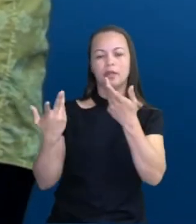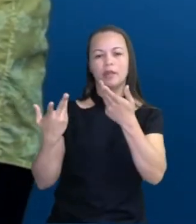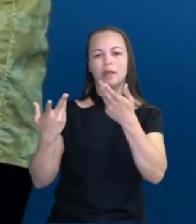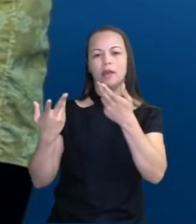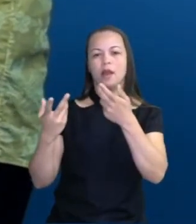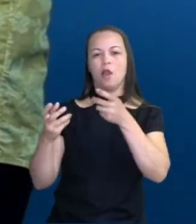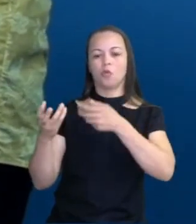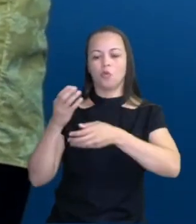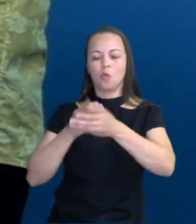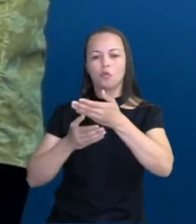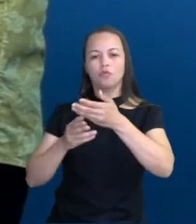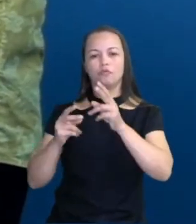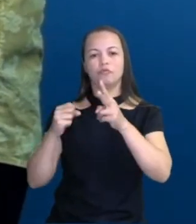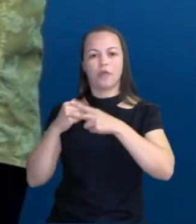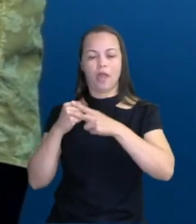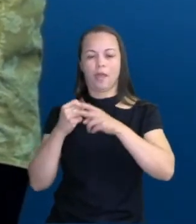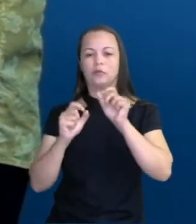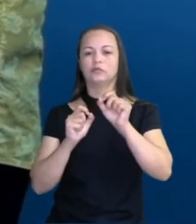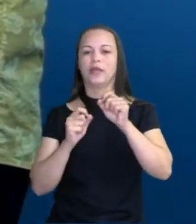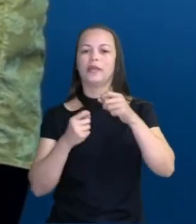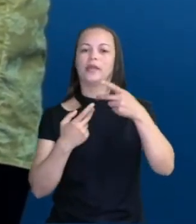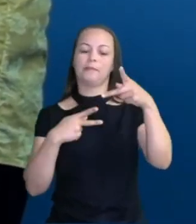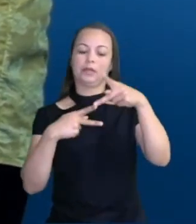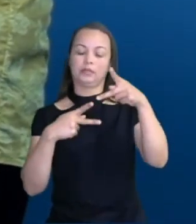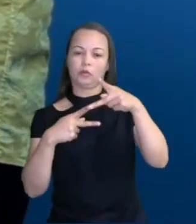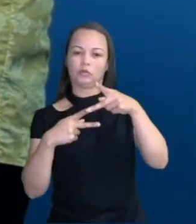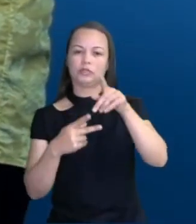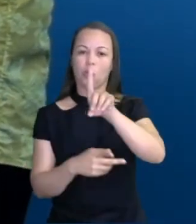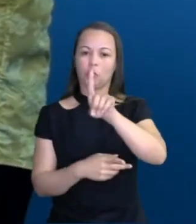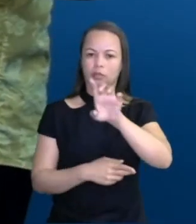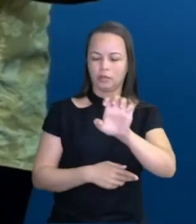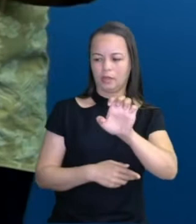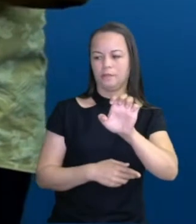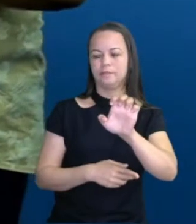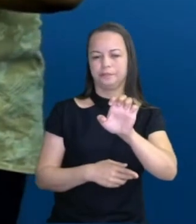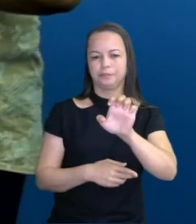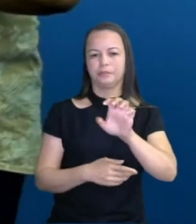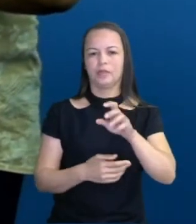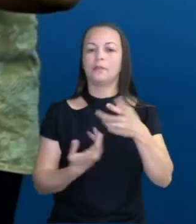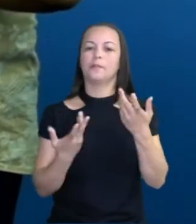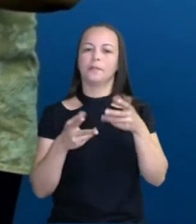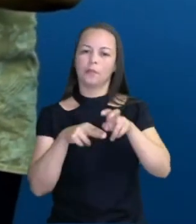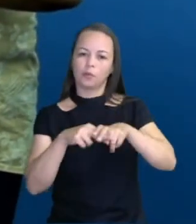relação indireta por isso que se diz que é um verbo transitivo indireto